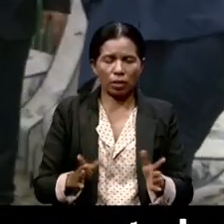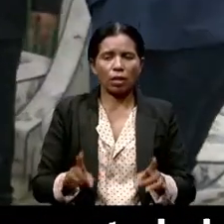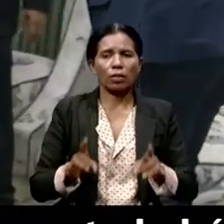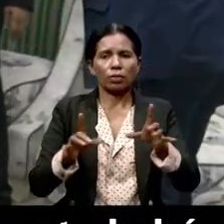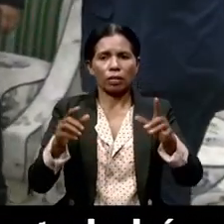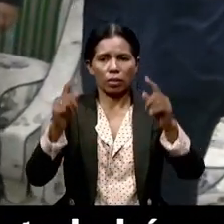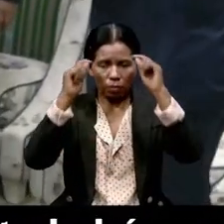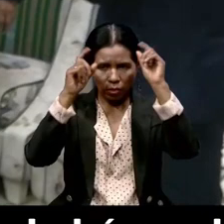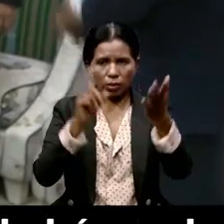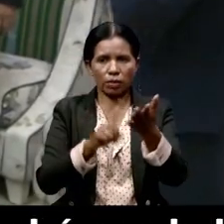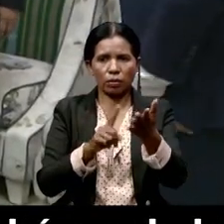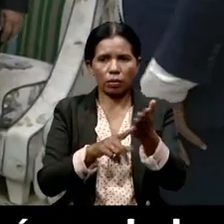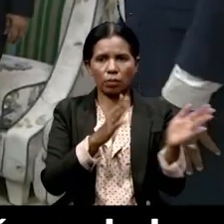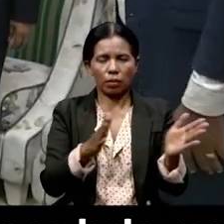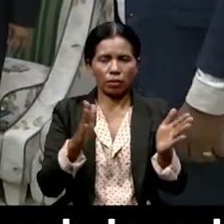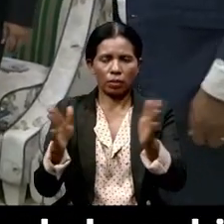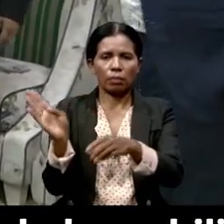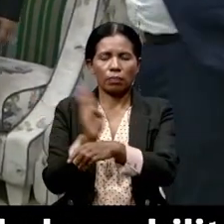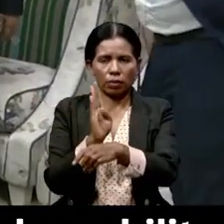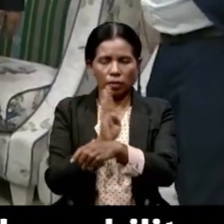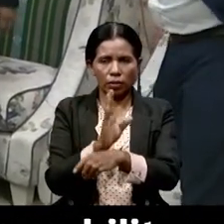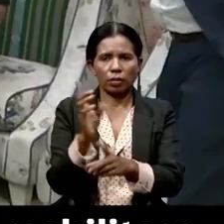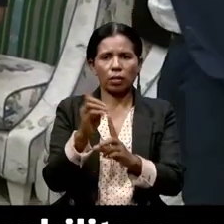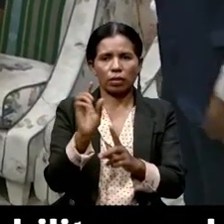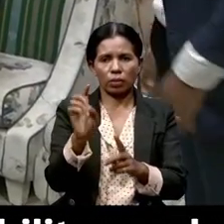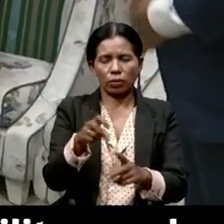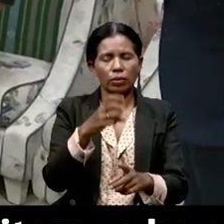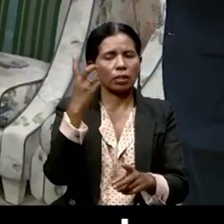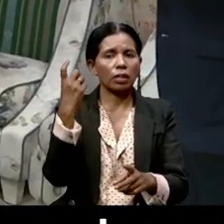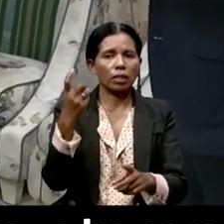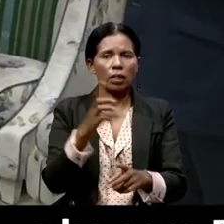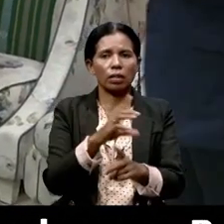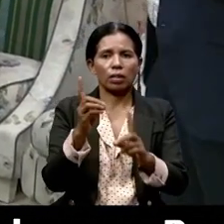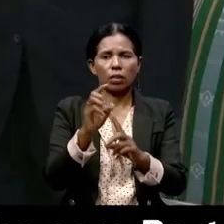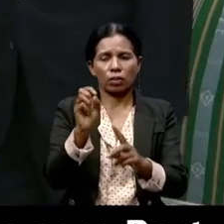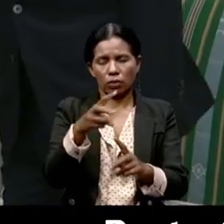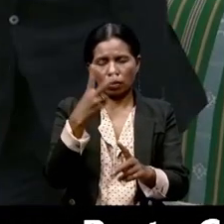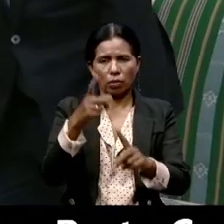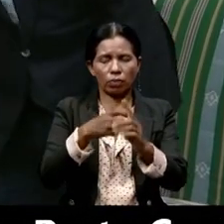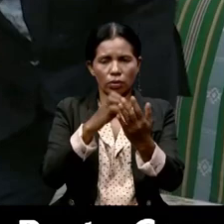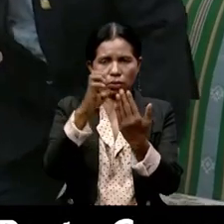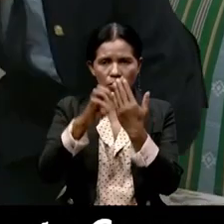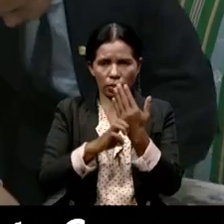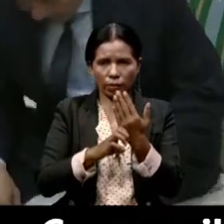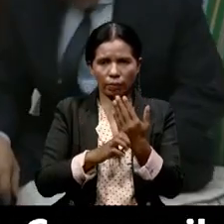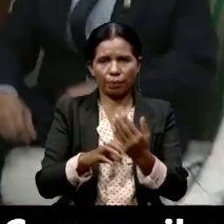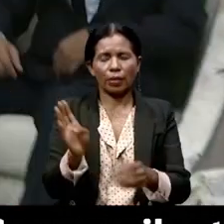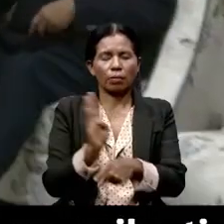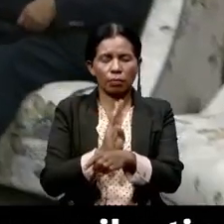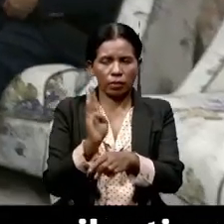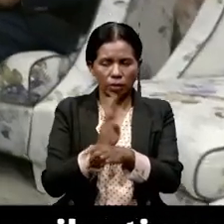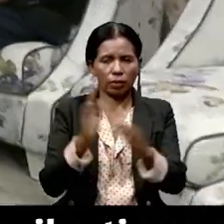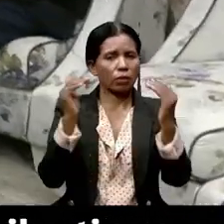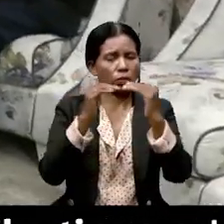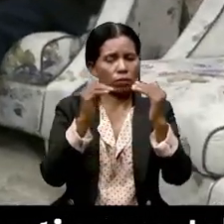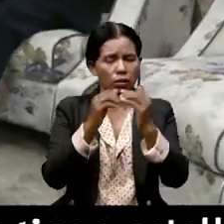onde discute preparação Fórum Business, de BCE, Halau e Lorong San Lesingida, Tolorong San Lesing Rua, Fulan Junyone. Kalbuali hatiaten Business Forum ne hetan apoi